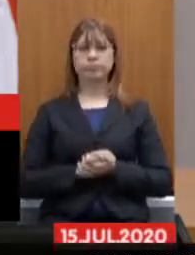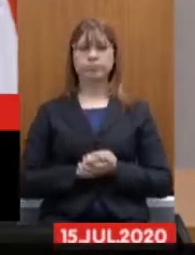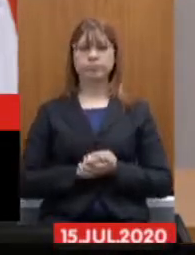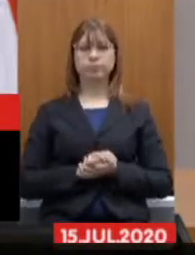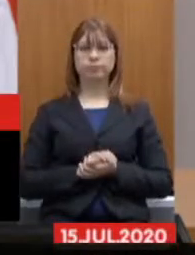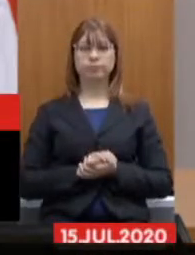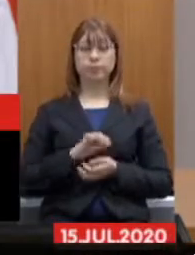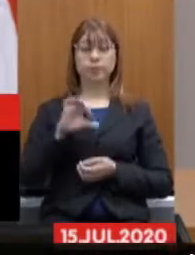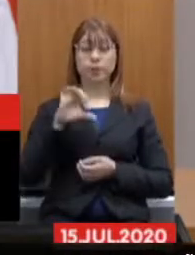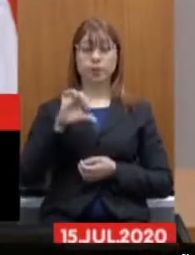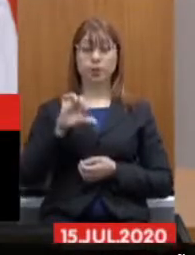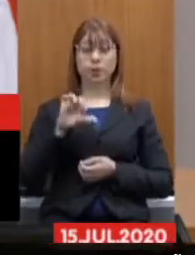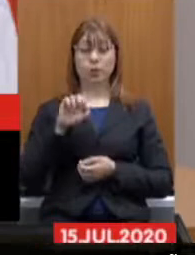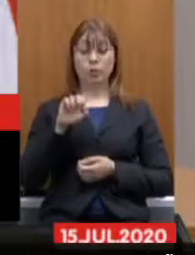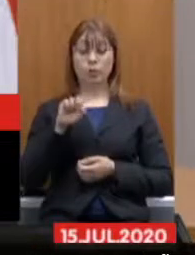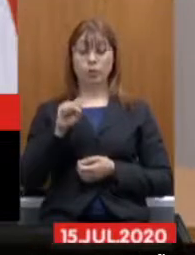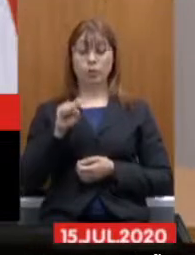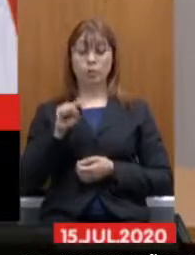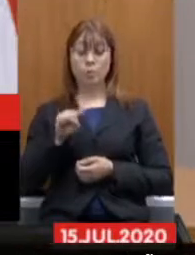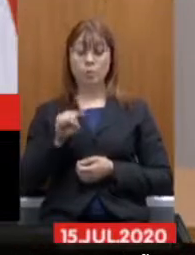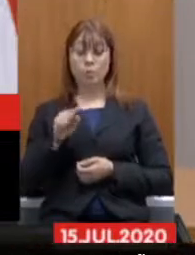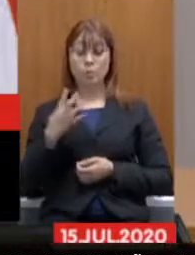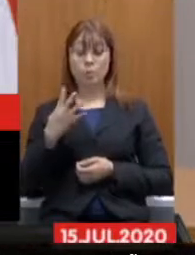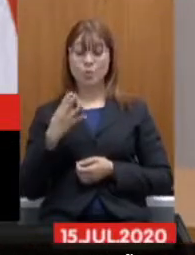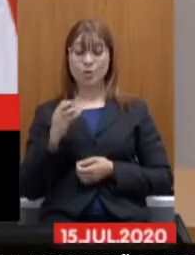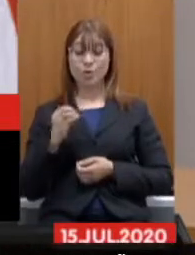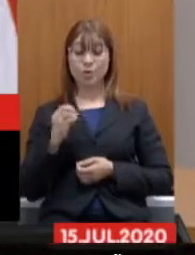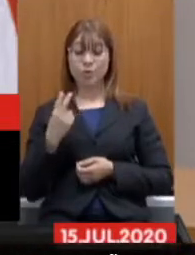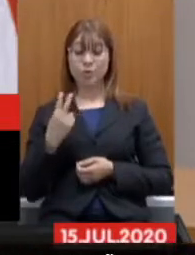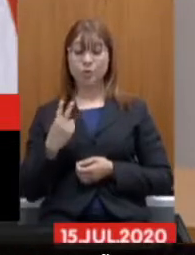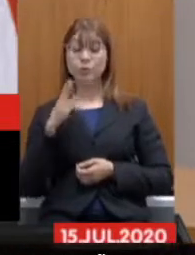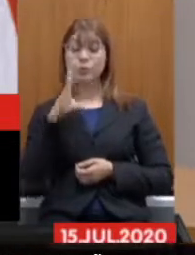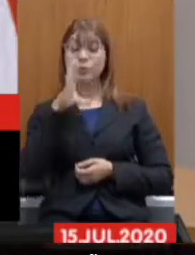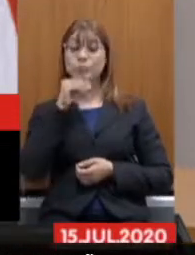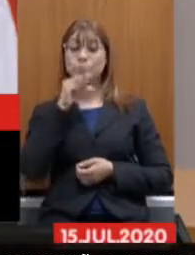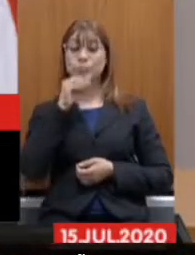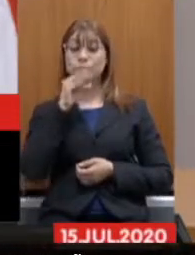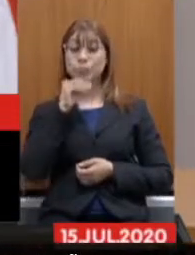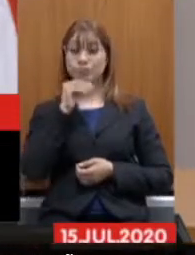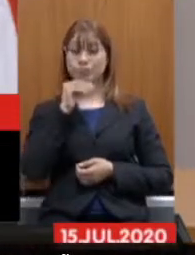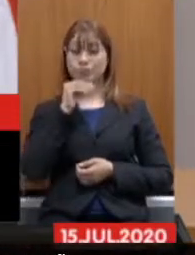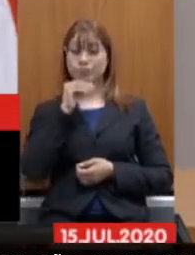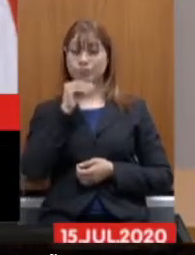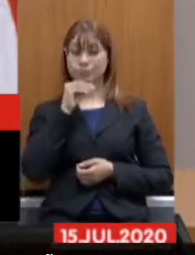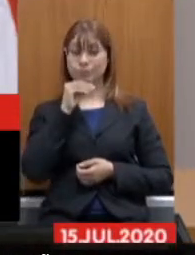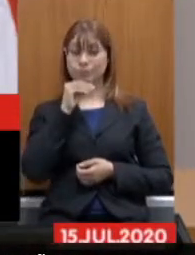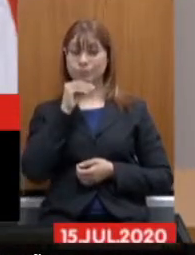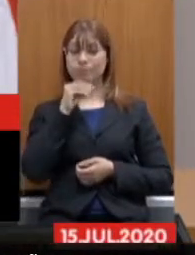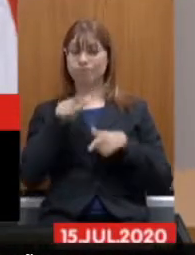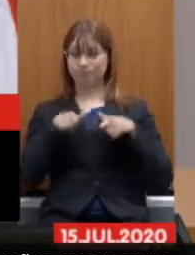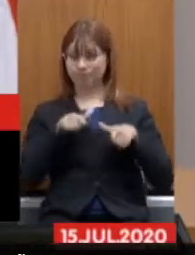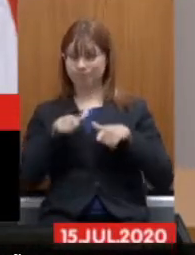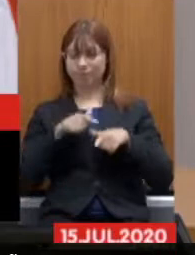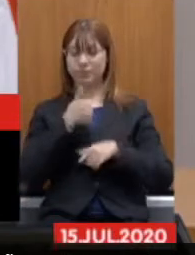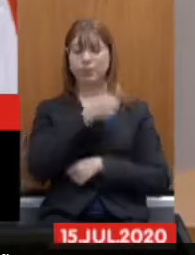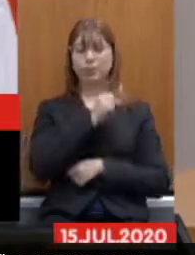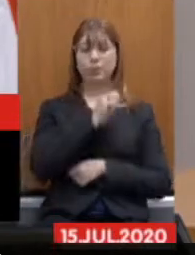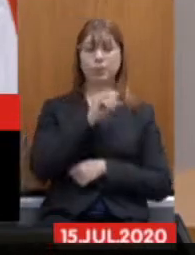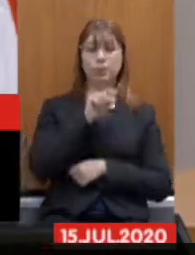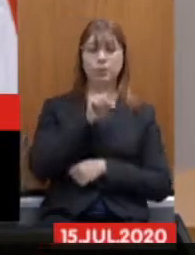em 98 1402 servidores da ativa e 180